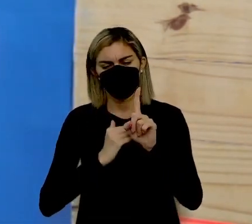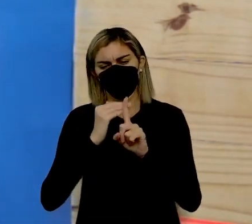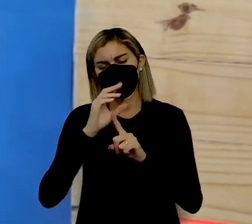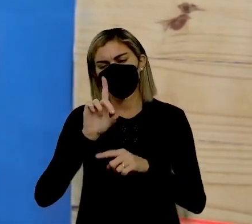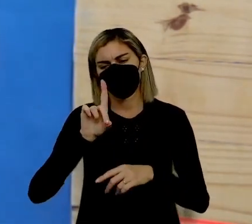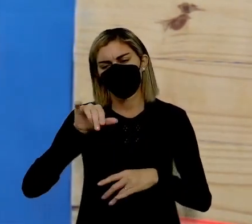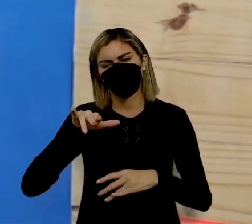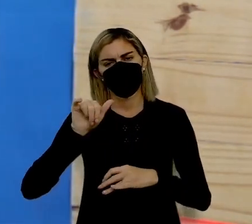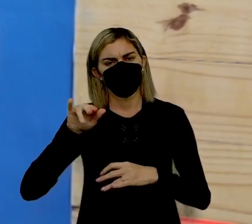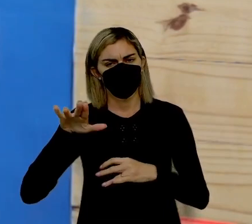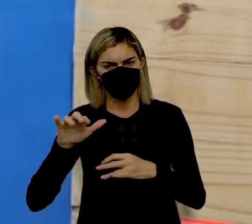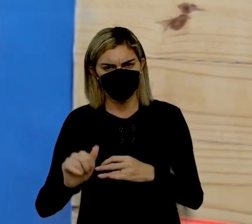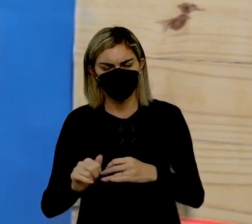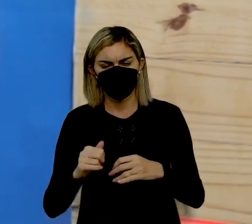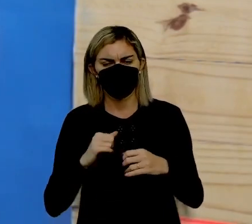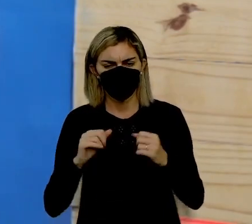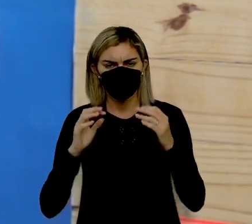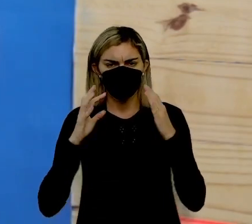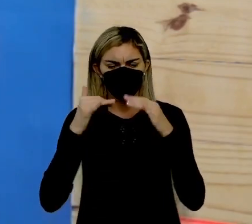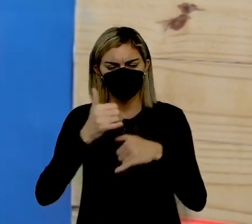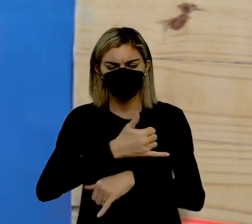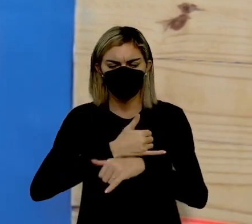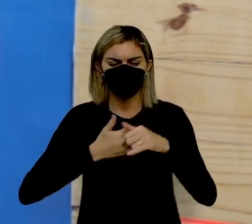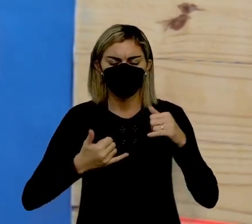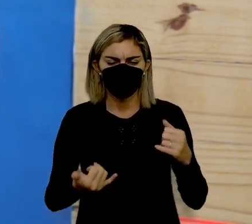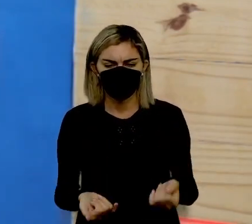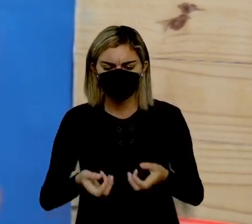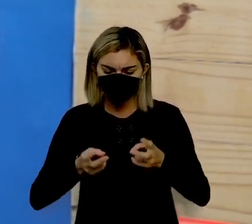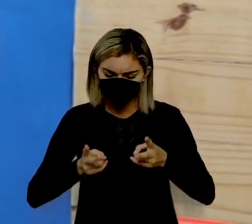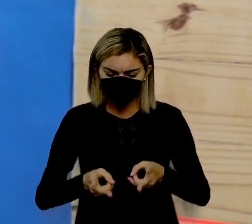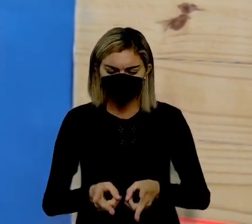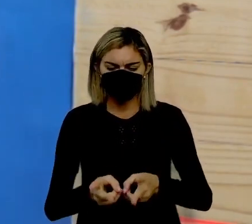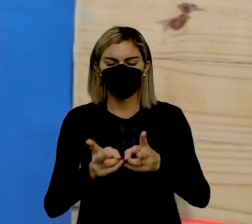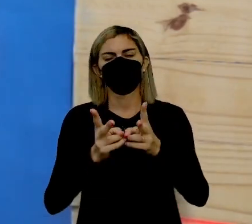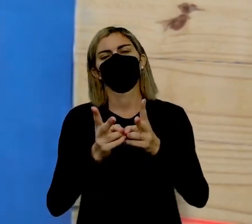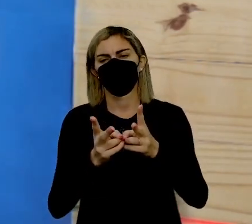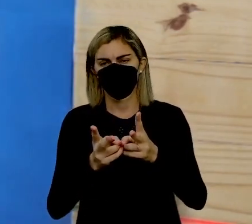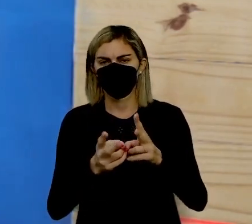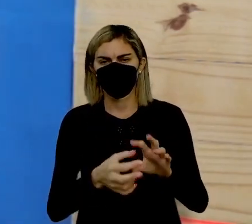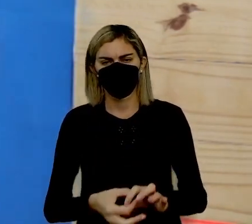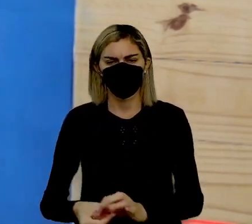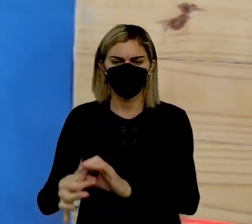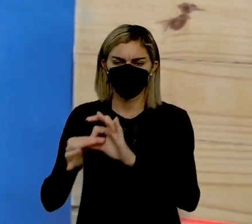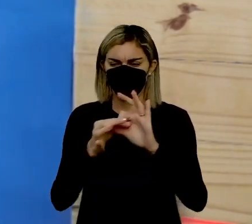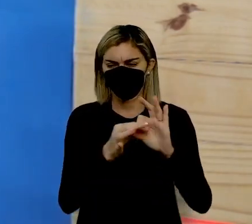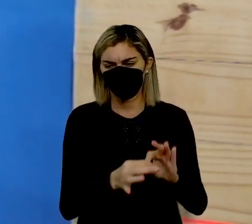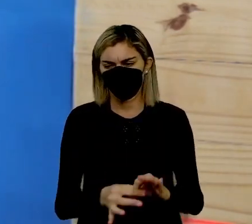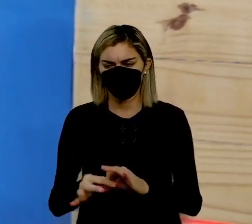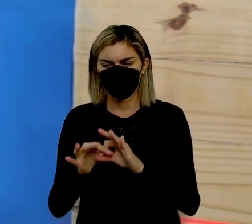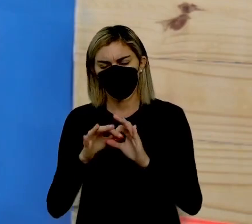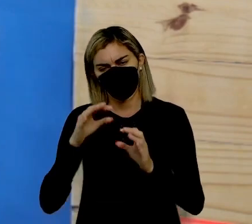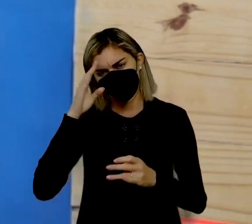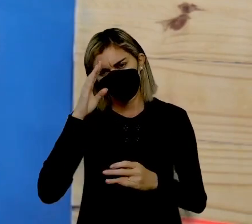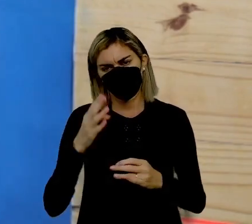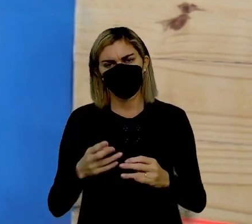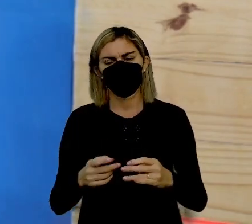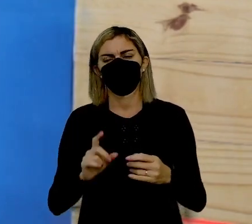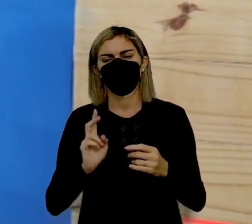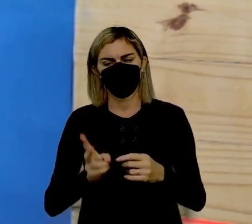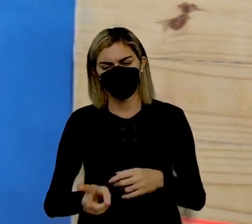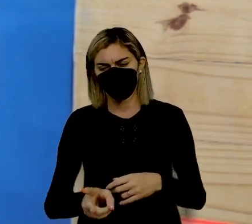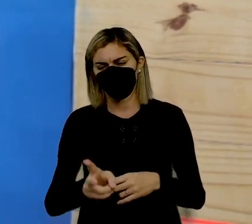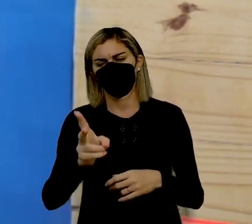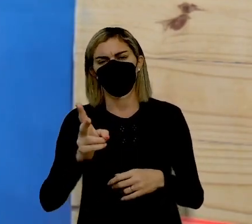fica ligado nisso. A energia, ela se mantém constante e universal. Bom, princípio